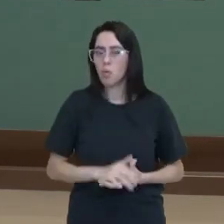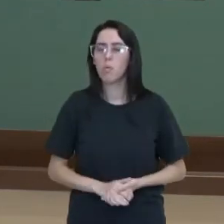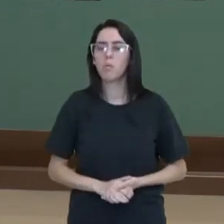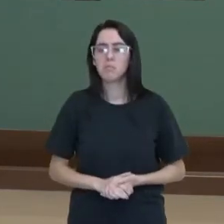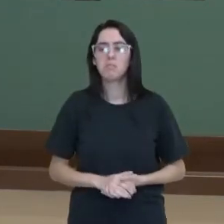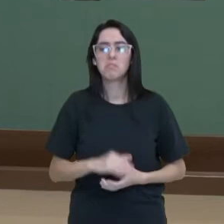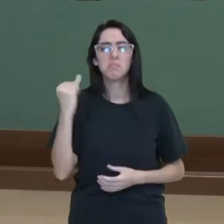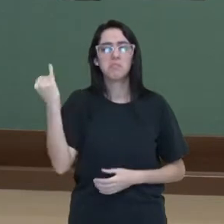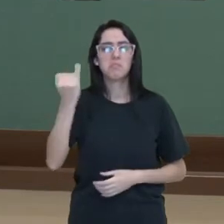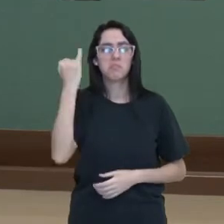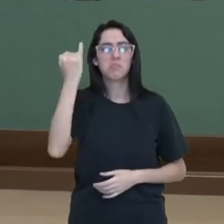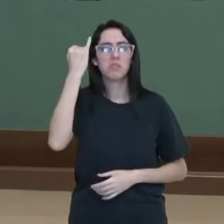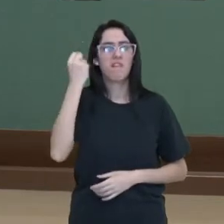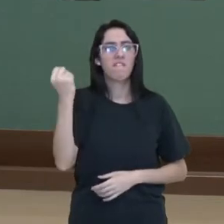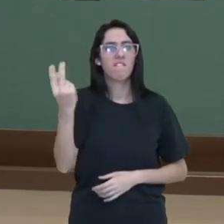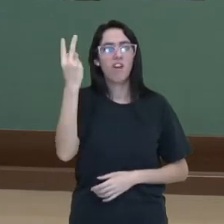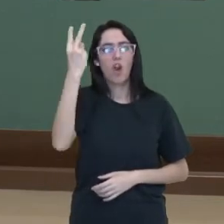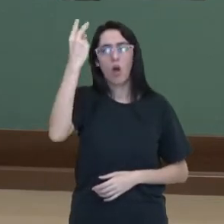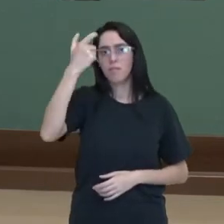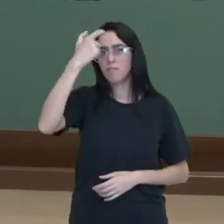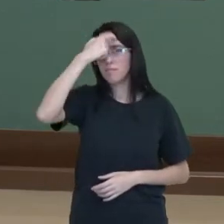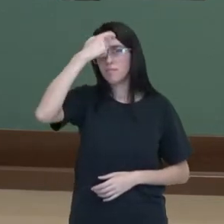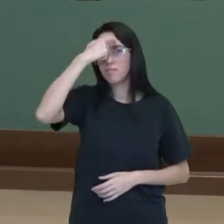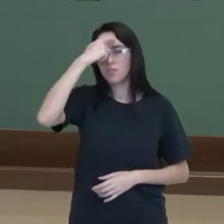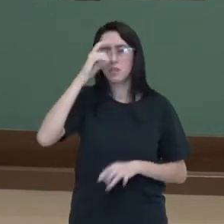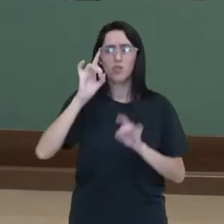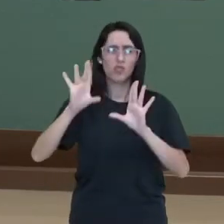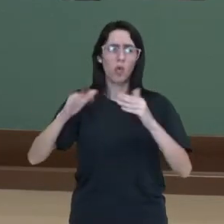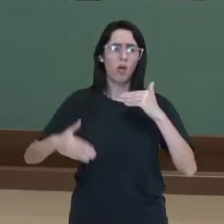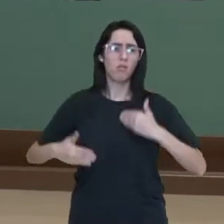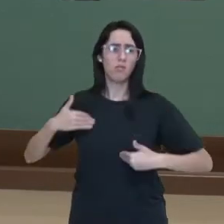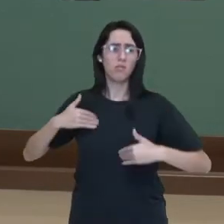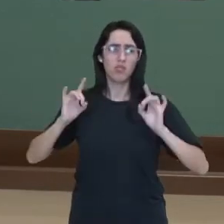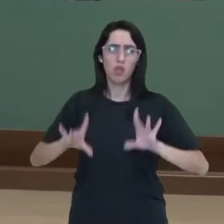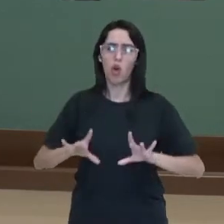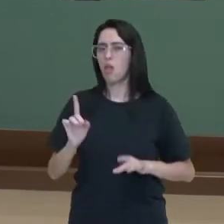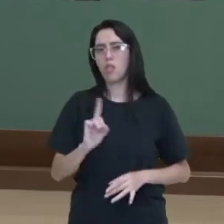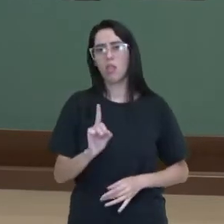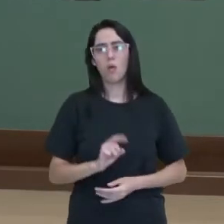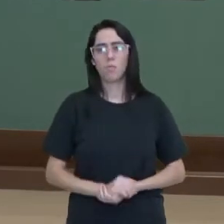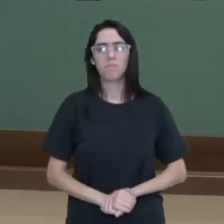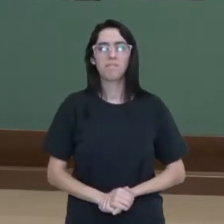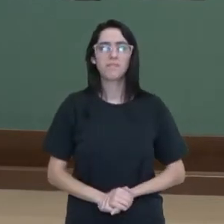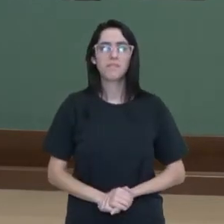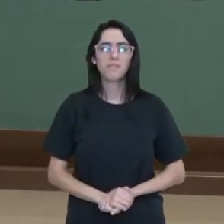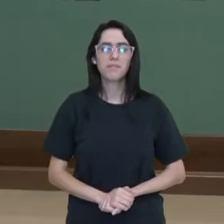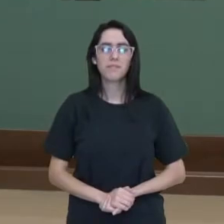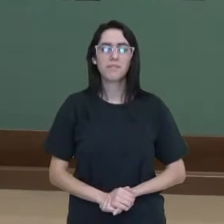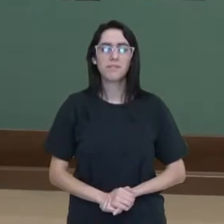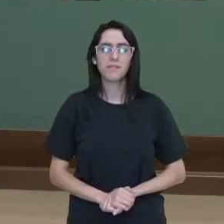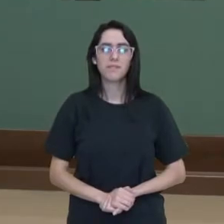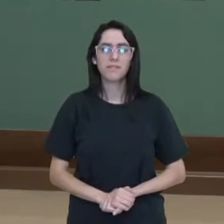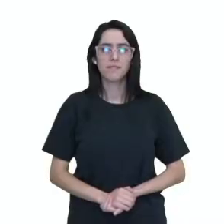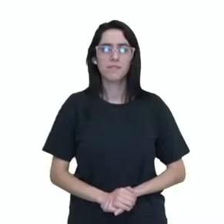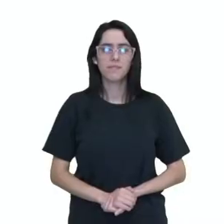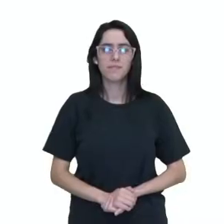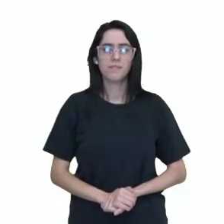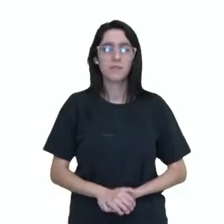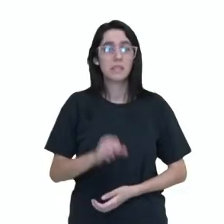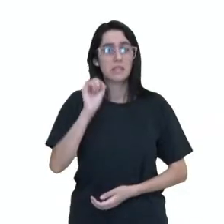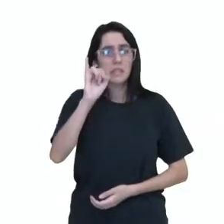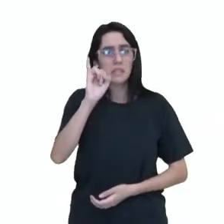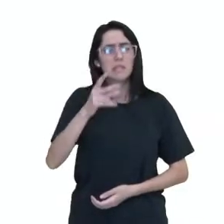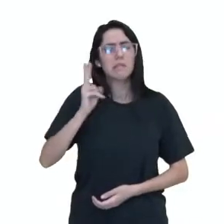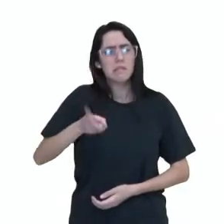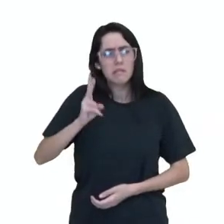mais valores ali envolvidos do que só a prática esportiva. A realização constante